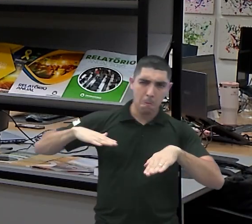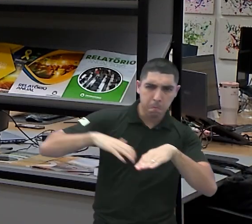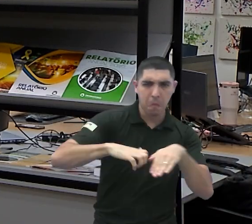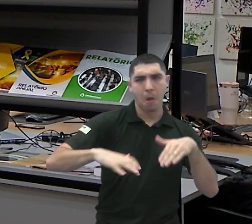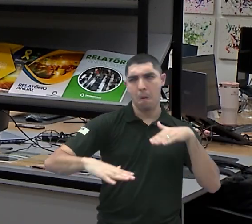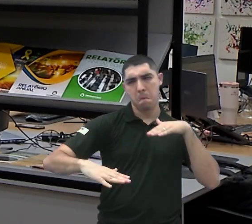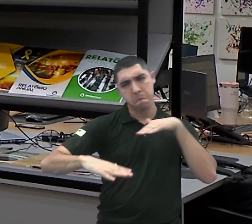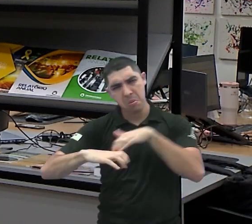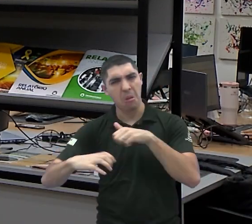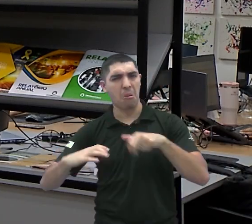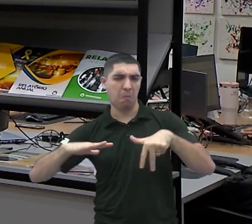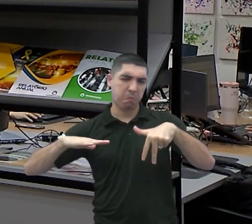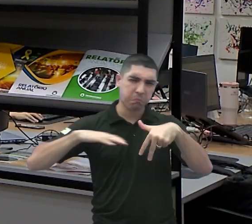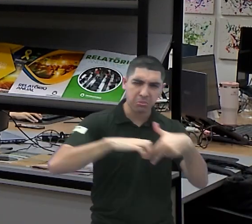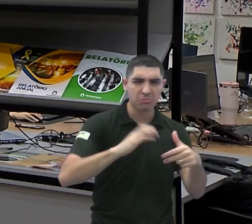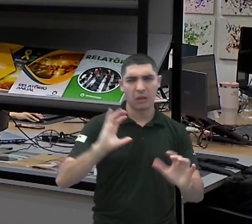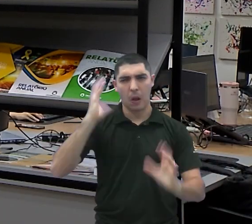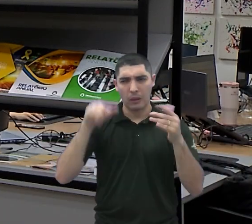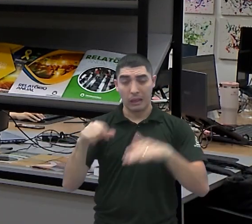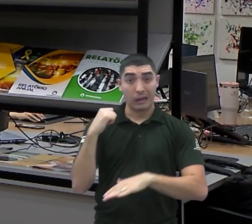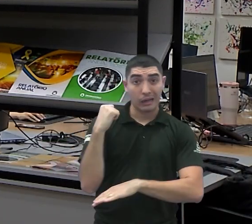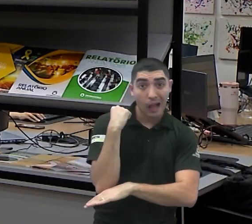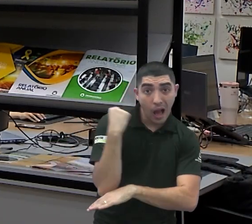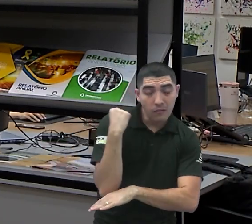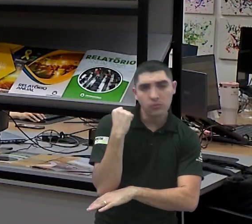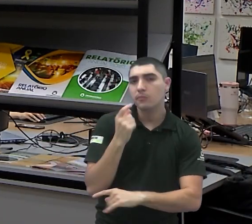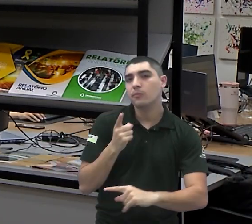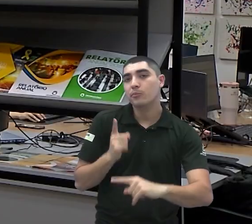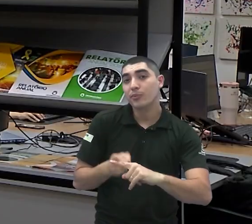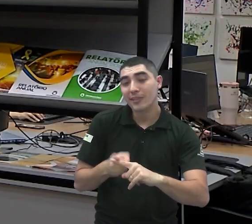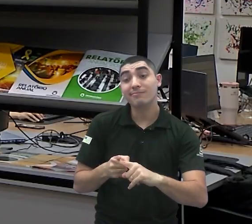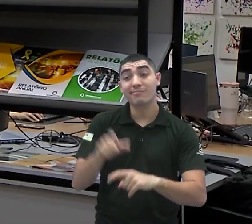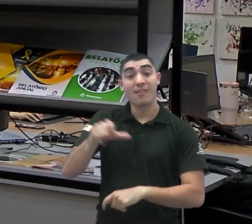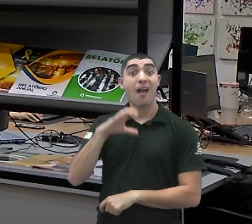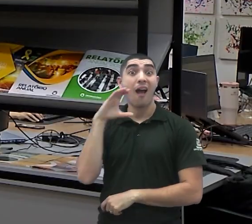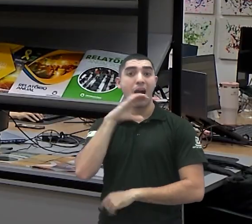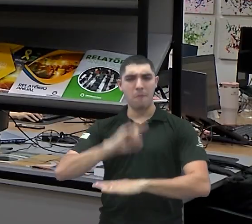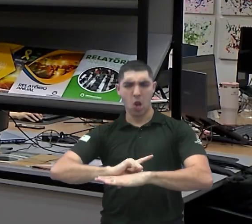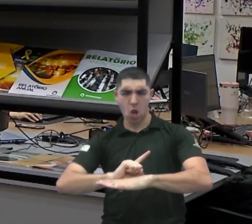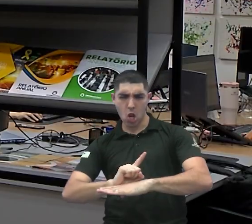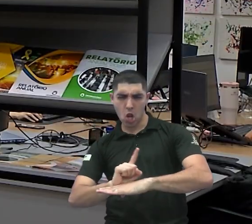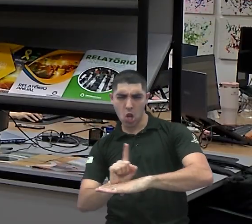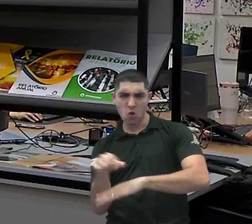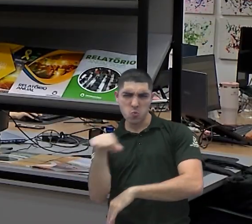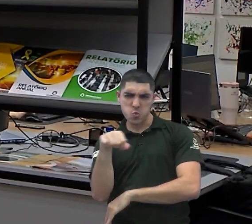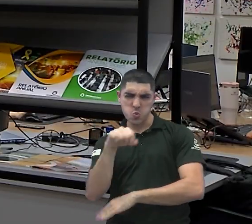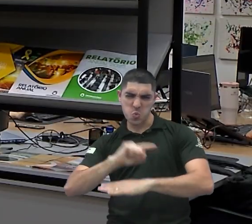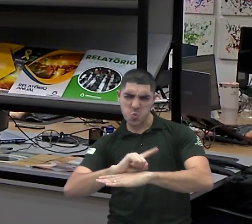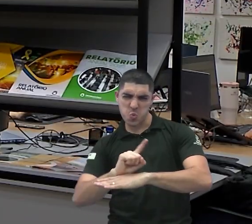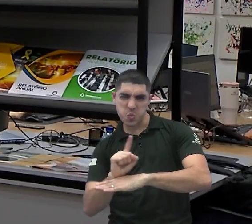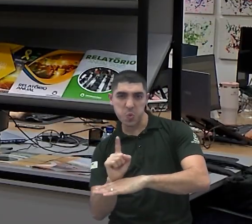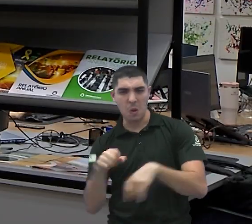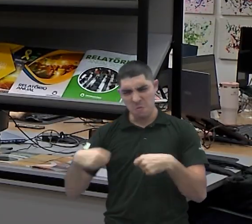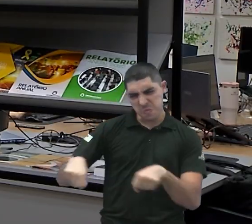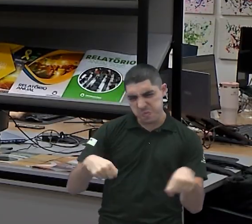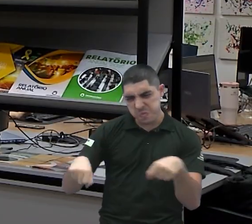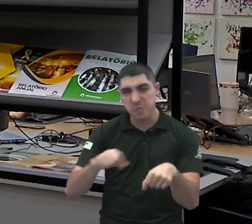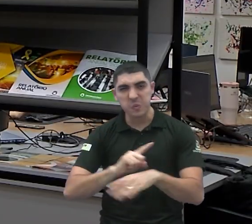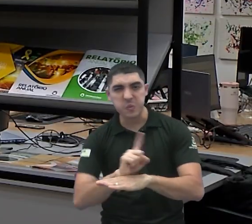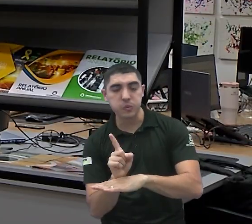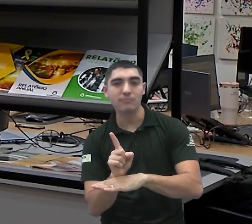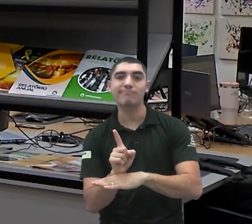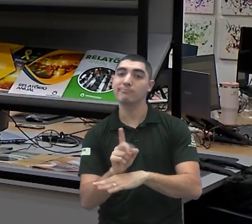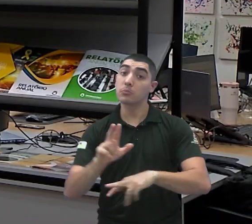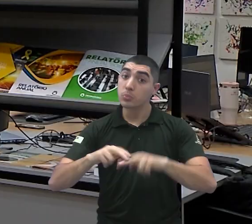contribui para a ocorrência de um sinistro, para a gravidade das lesões, para a questão das vítimas, é justamente a velocidade. Então, o combate